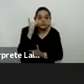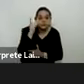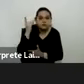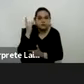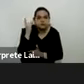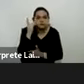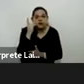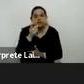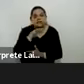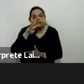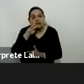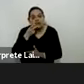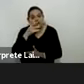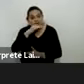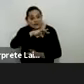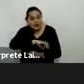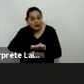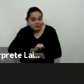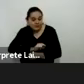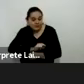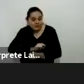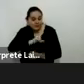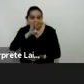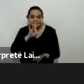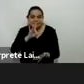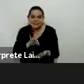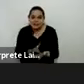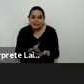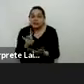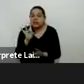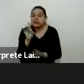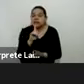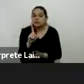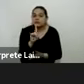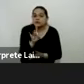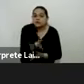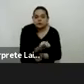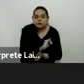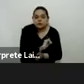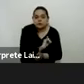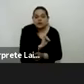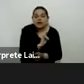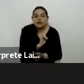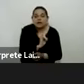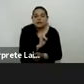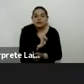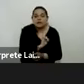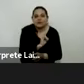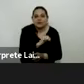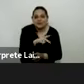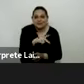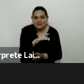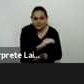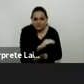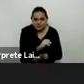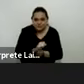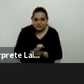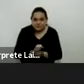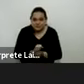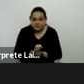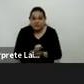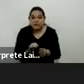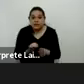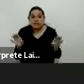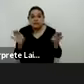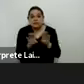real para o salário mínimo. Mas também foi o anúncio da queda forte do PIB